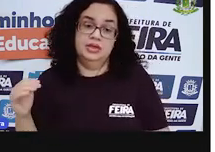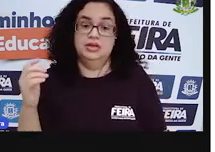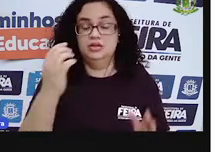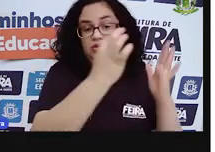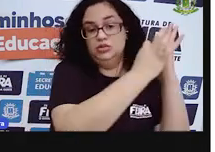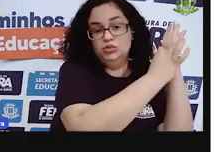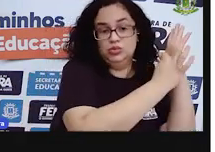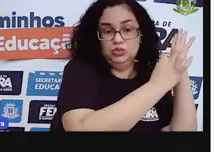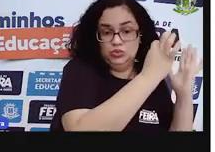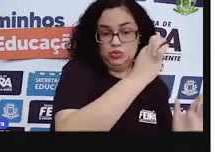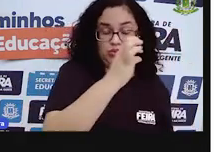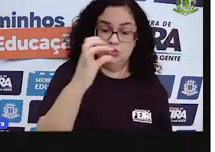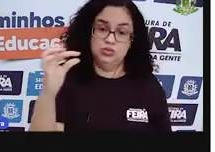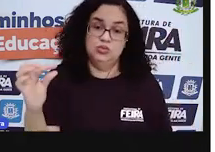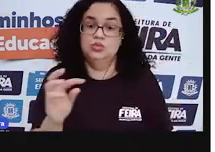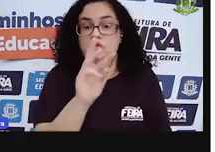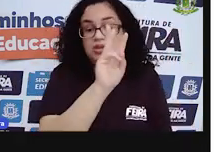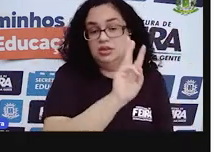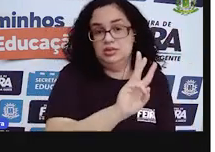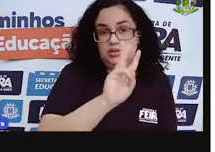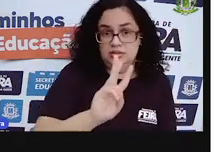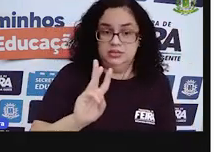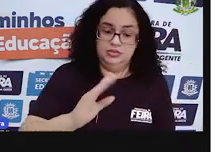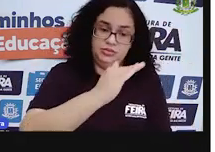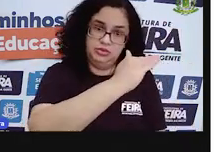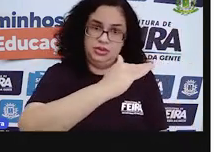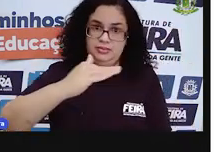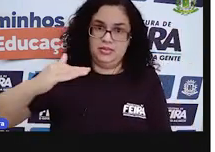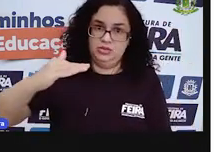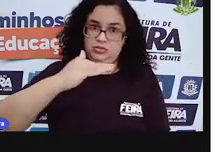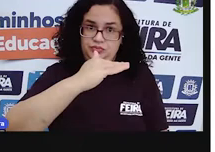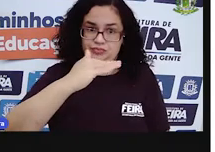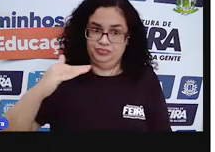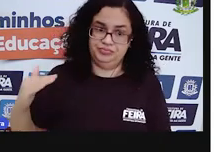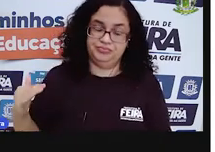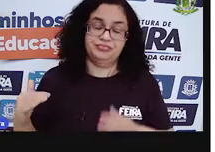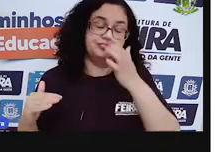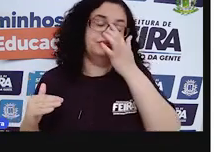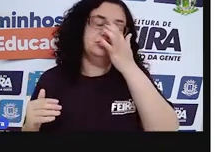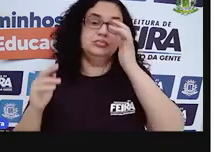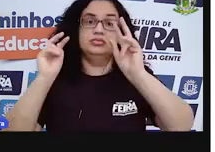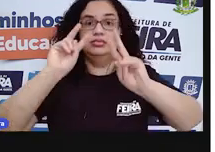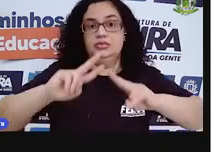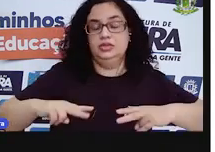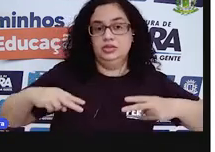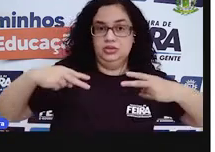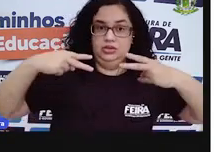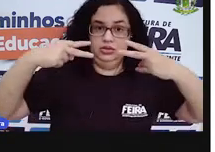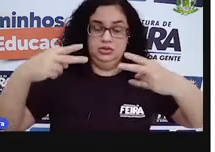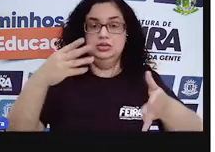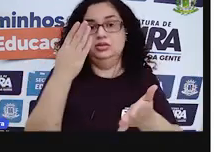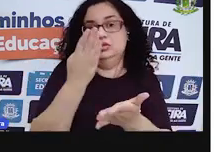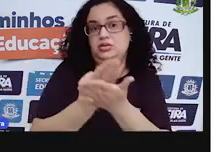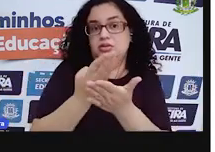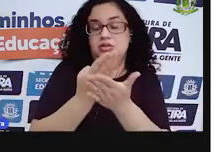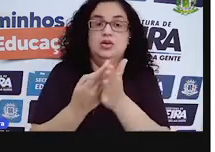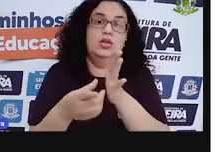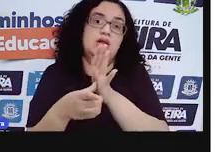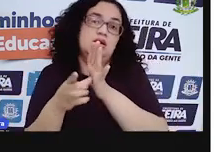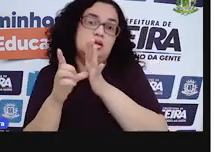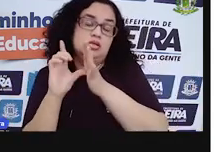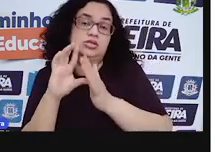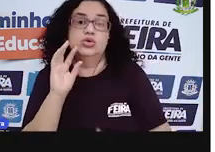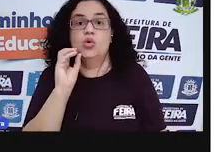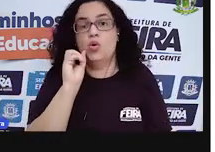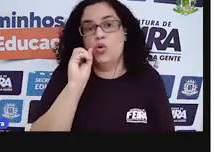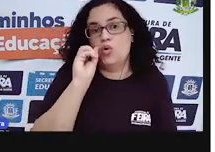acessar nesse site aqui Oi tá com esse link que foi colocado na descrição da aula anterior